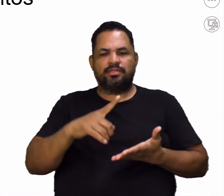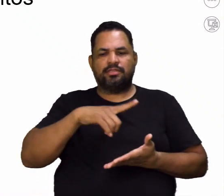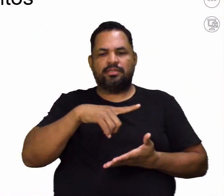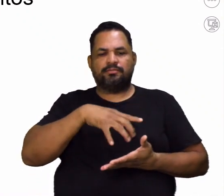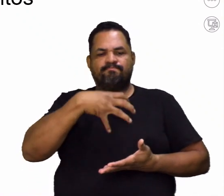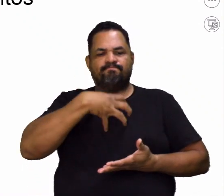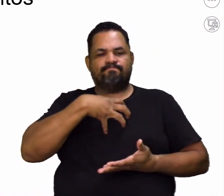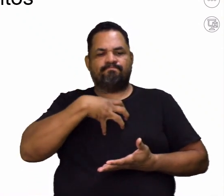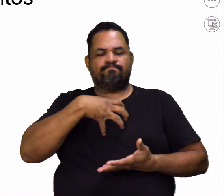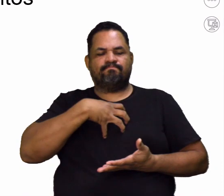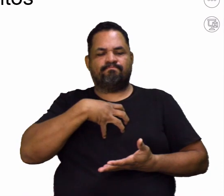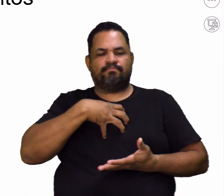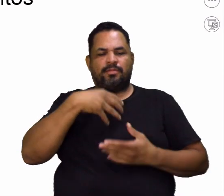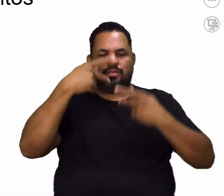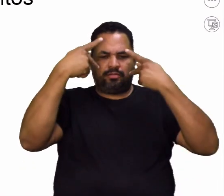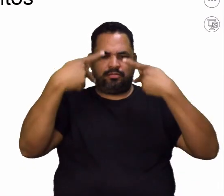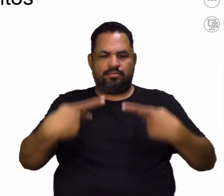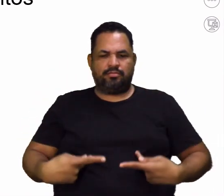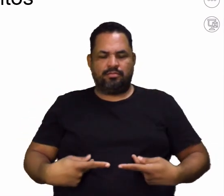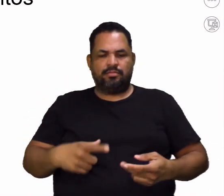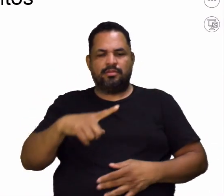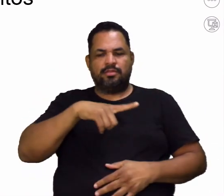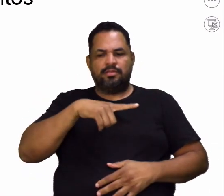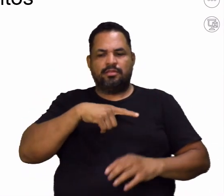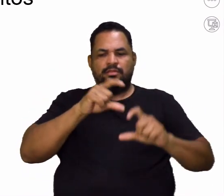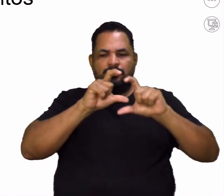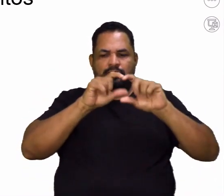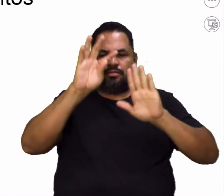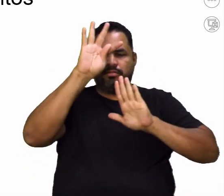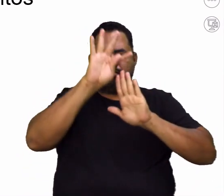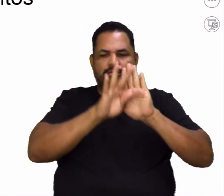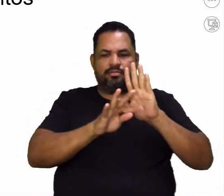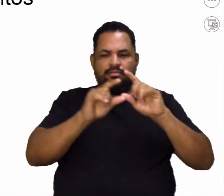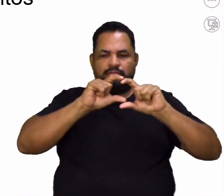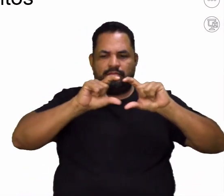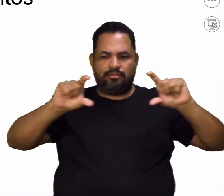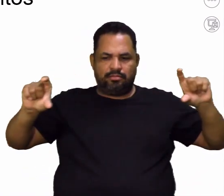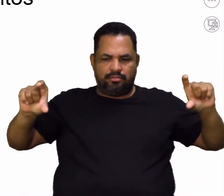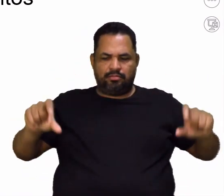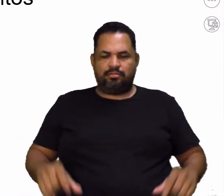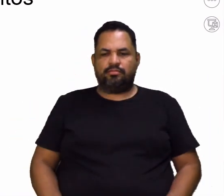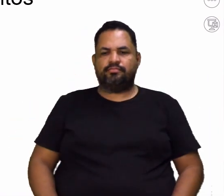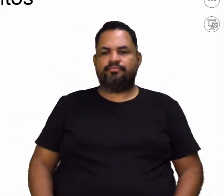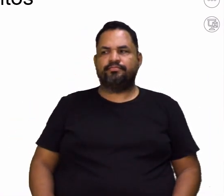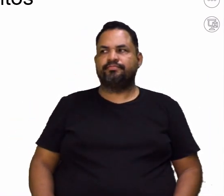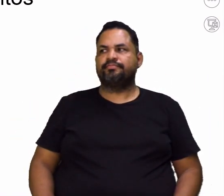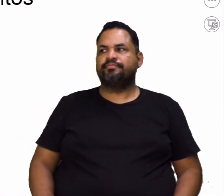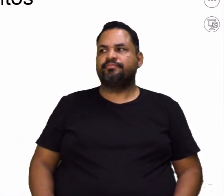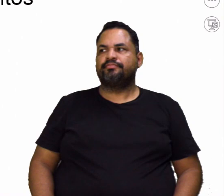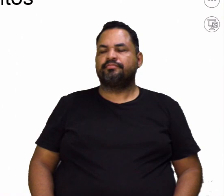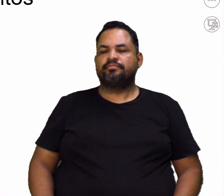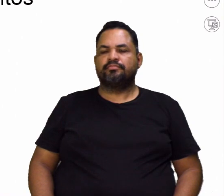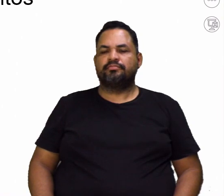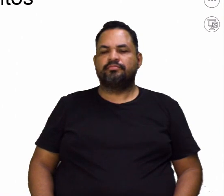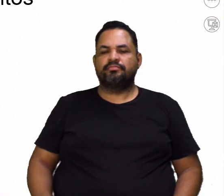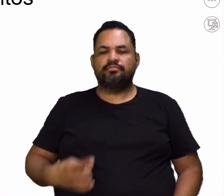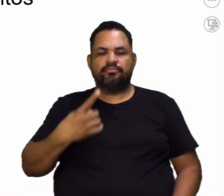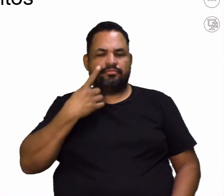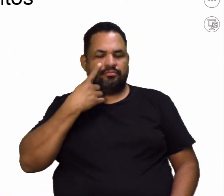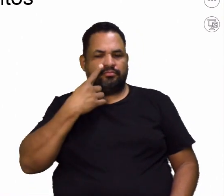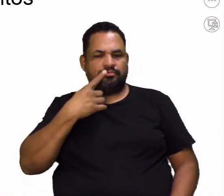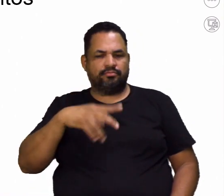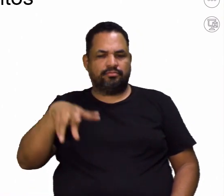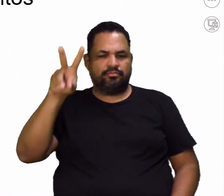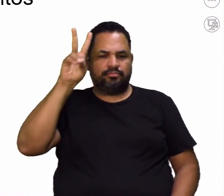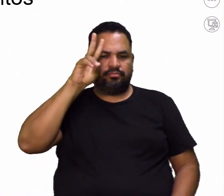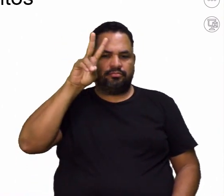sentimentos humanos presente no fragmento aí você vai lembrar daqui